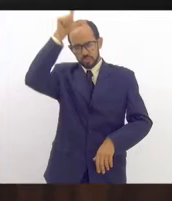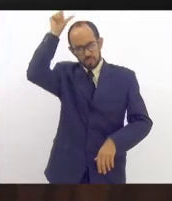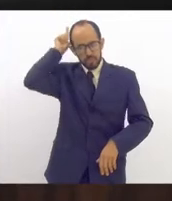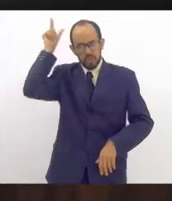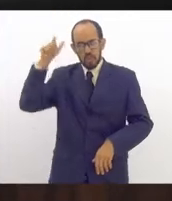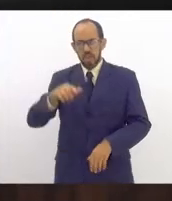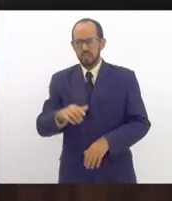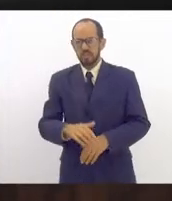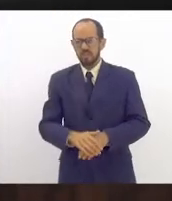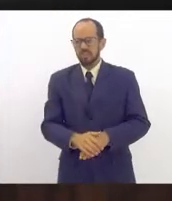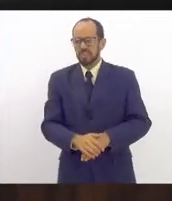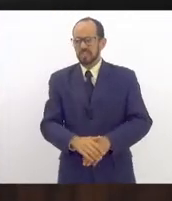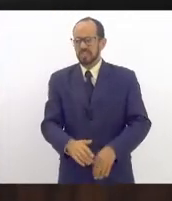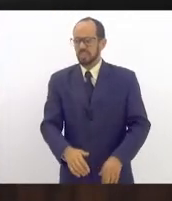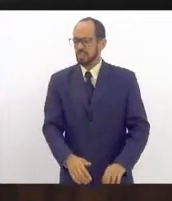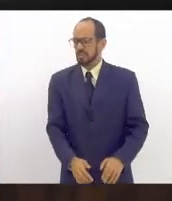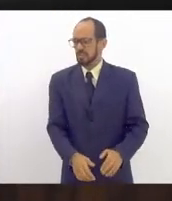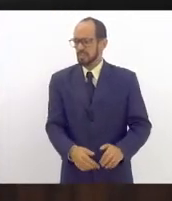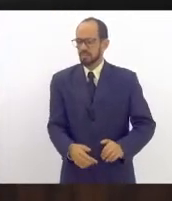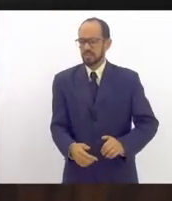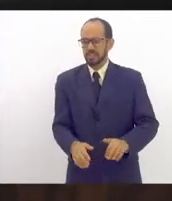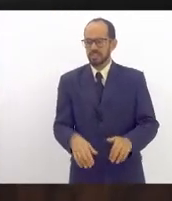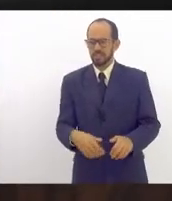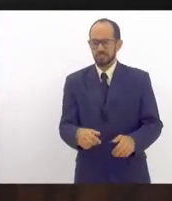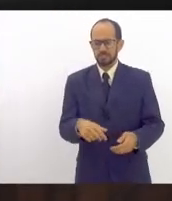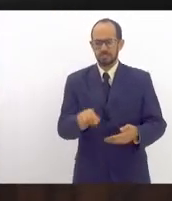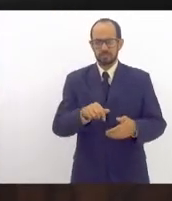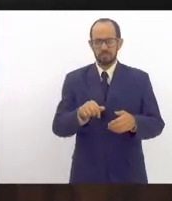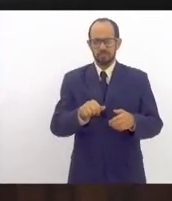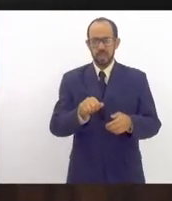fazer a leitura da ata da sessão anterior